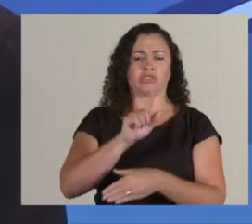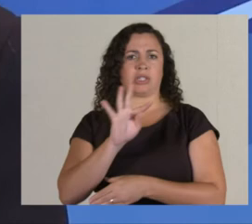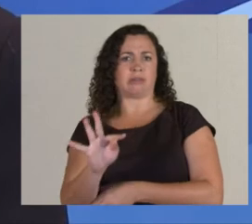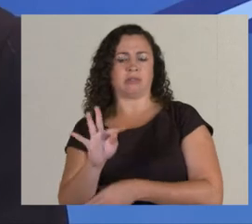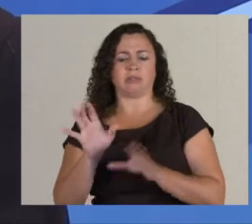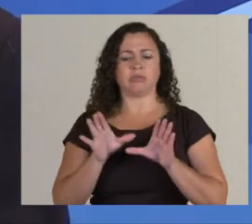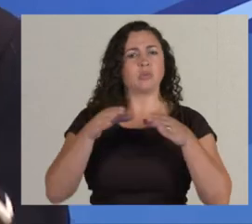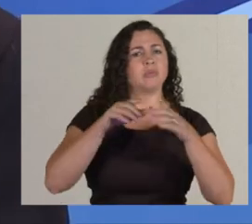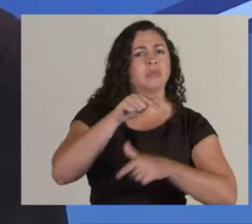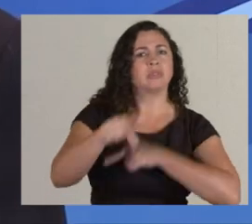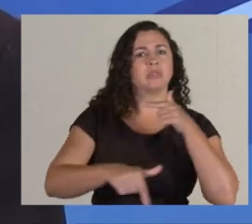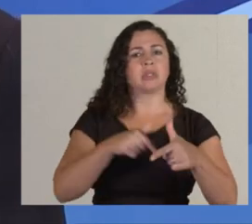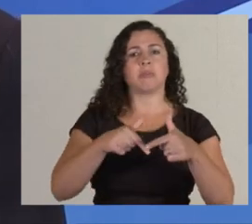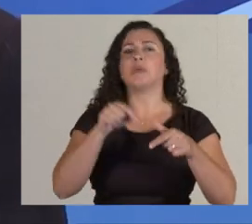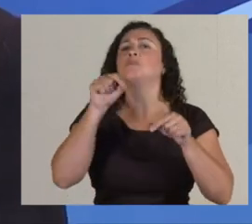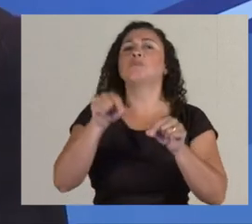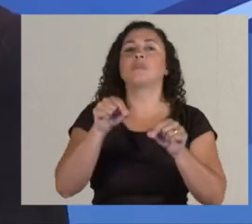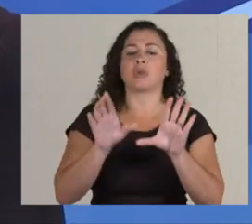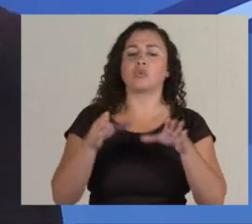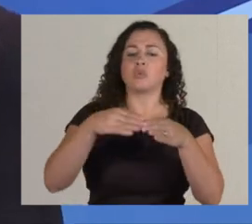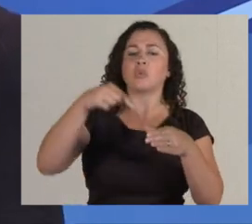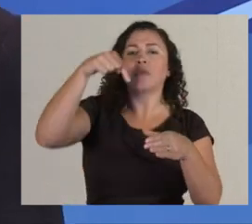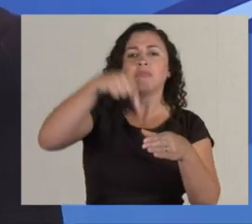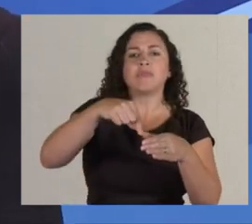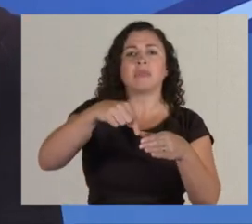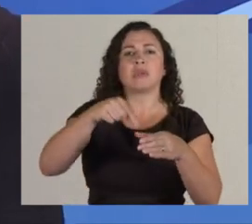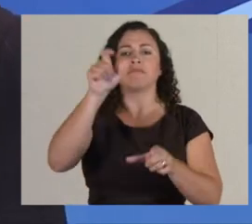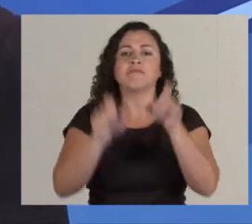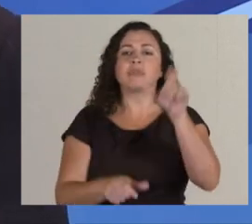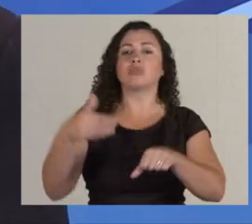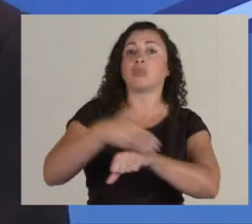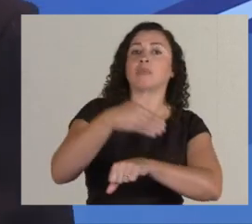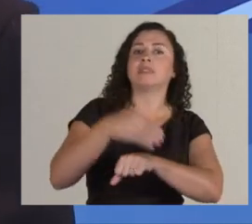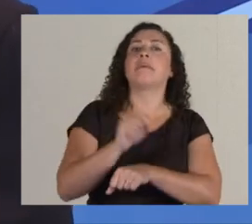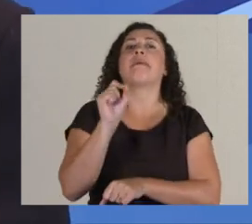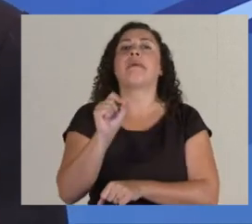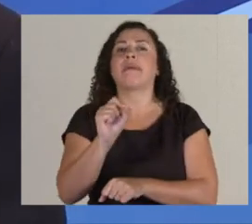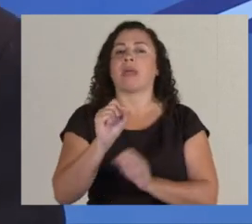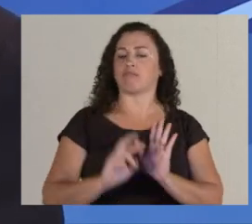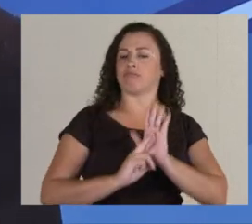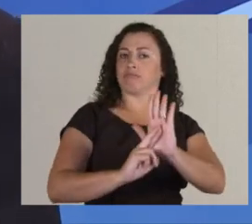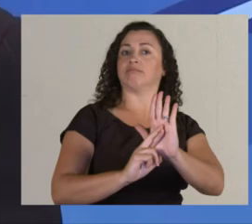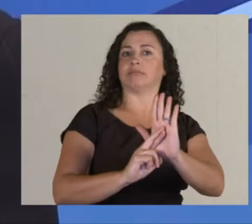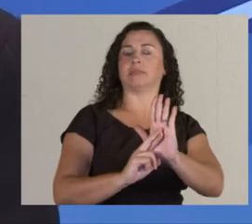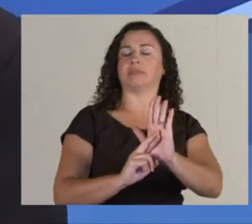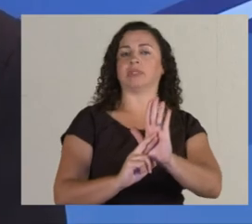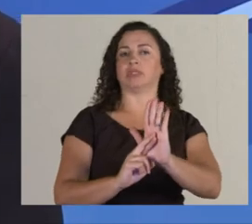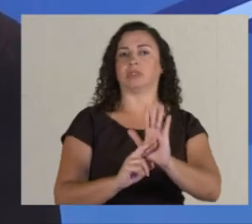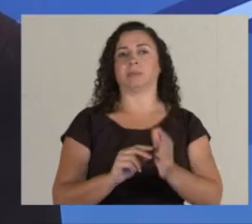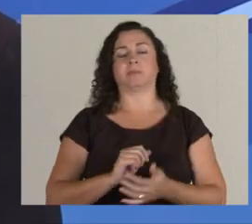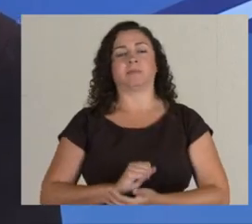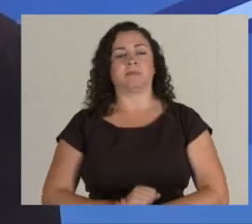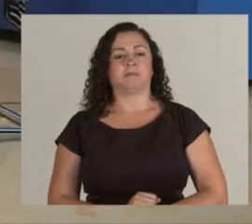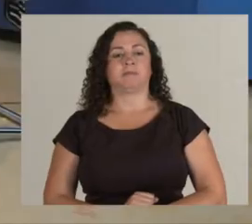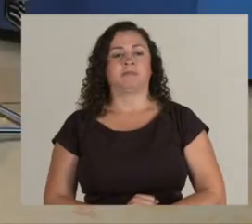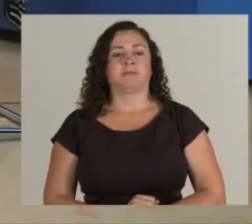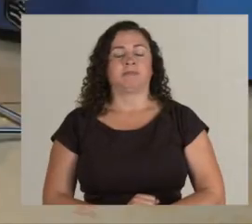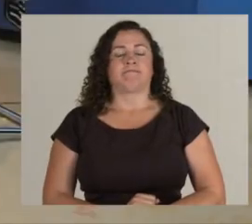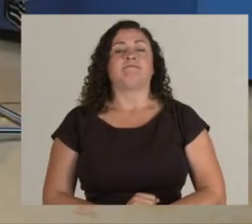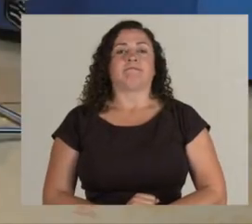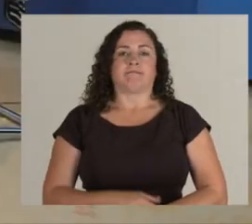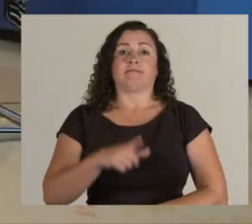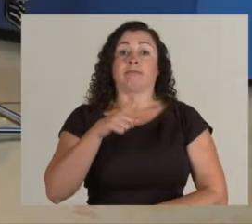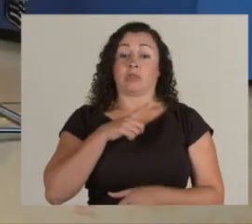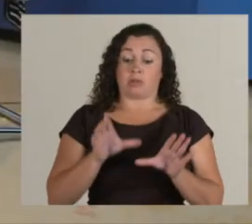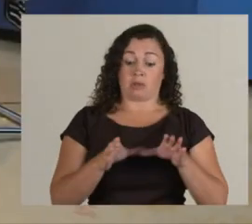trabalho, né? Qual que é a representatividade desse GT, né? Quem é que participou dessas discussões? Bom,